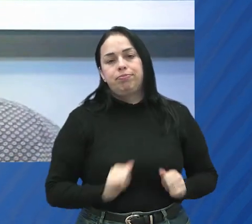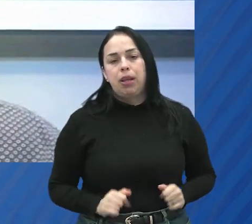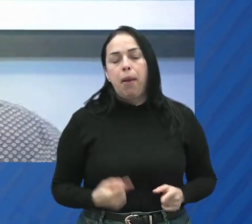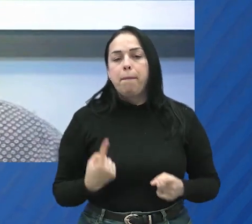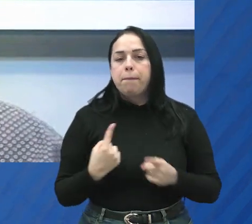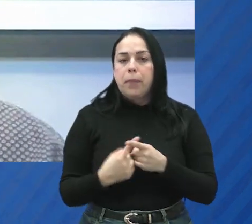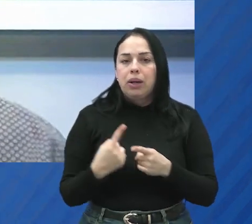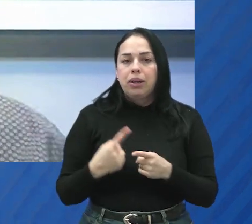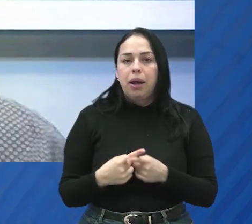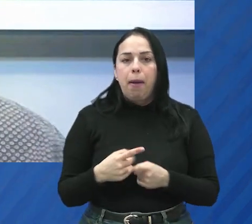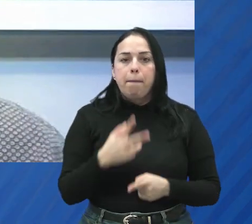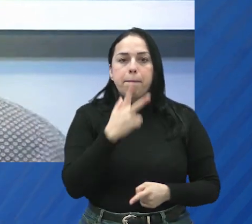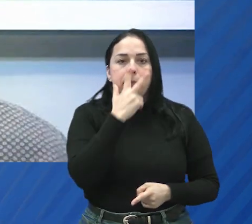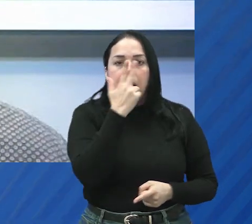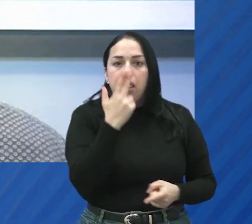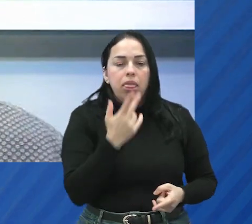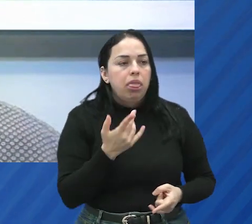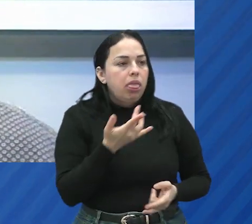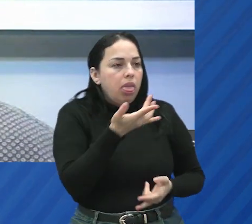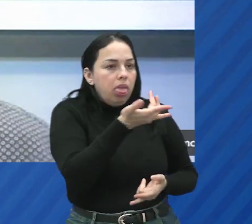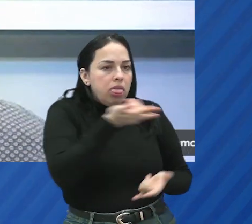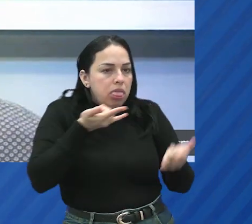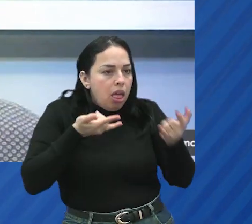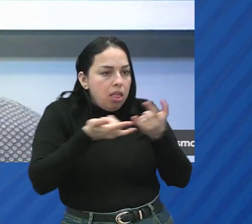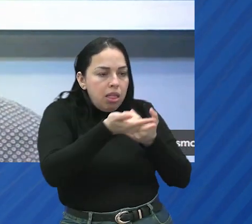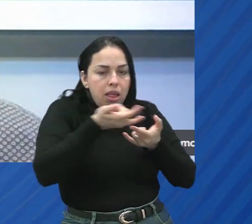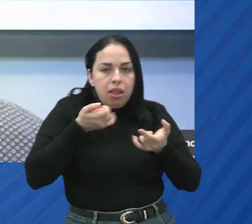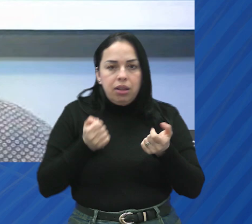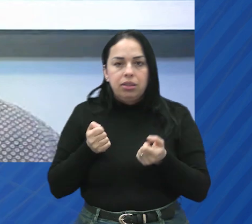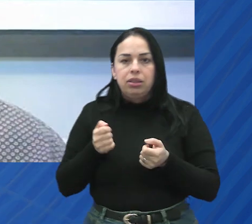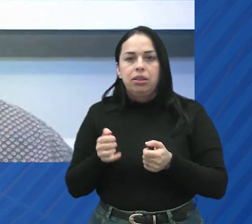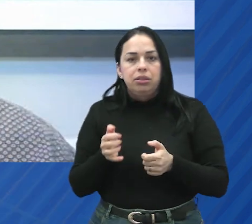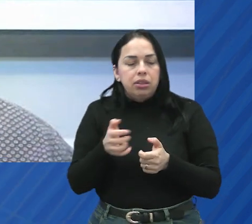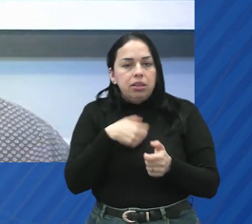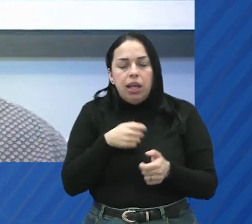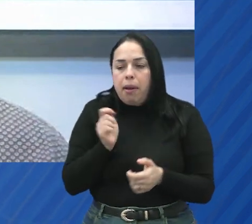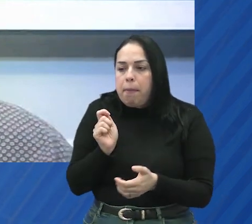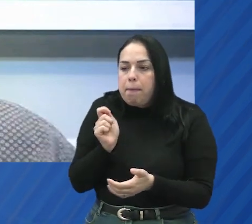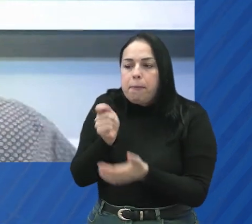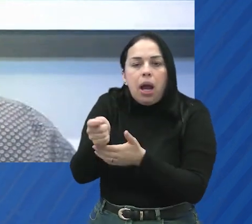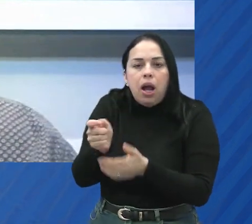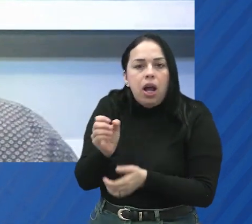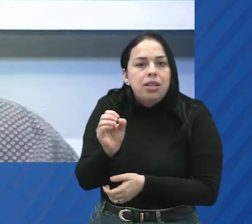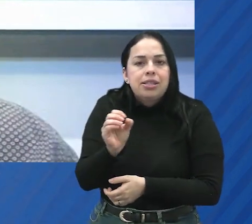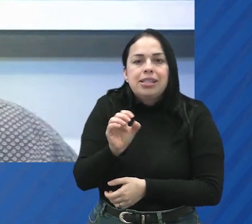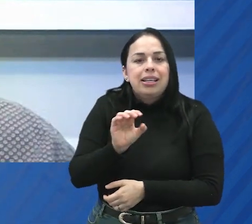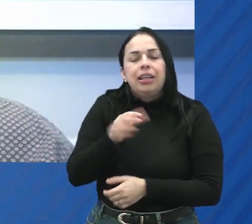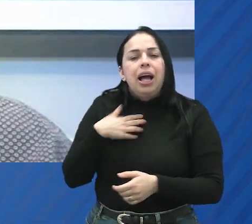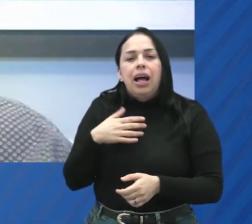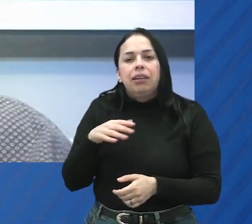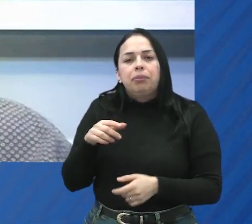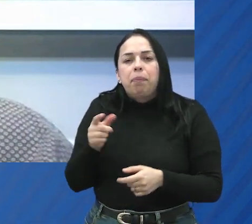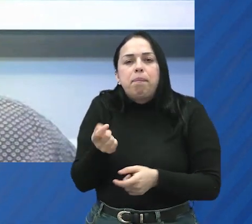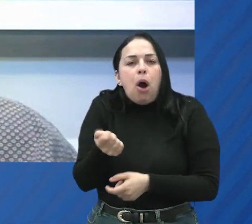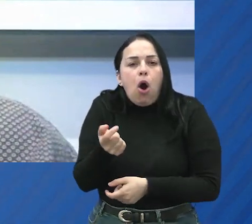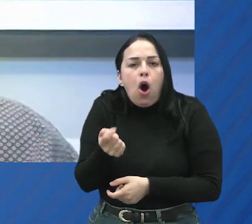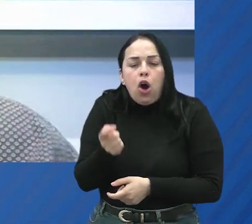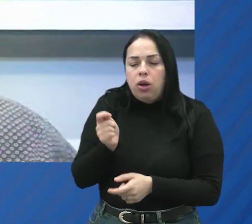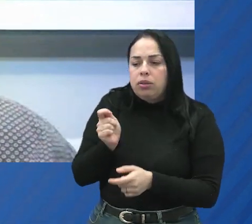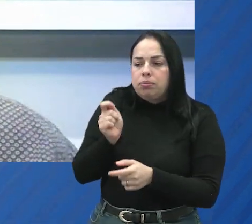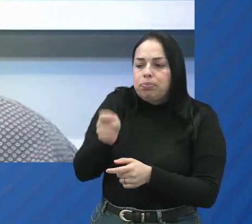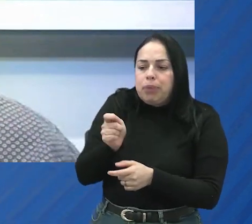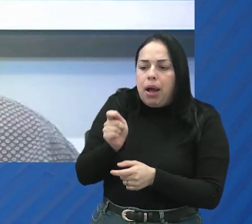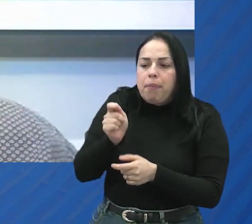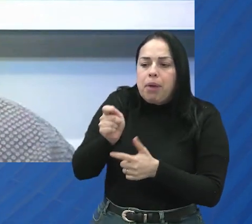menos favorecidas. Justamente porque parece que há um apelo para que você jogue centavos em determinados locais, só que esses centavos vão se